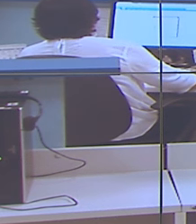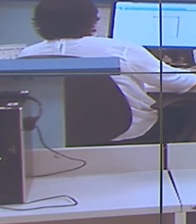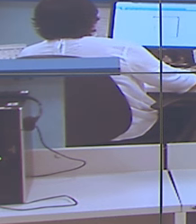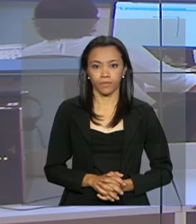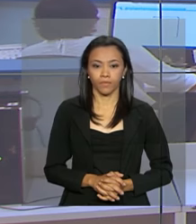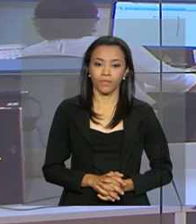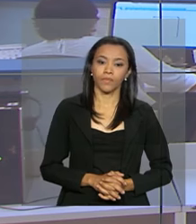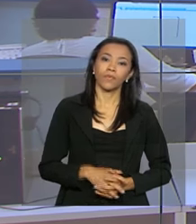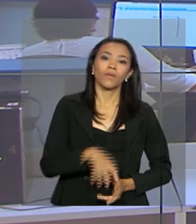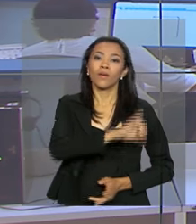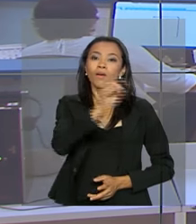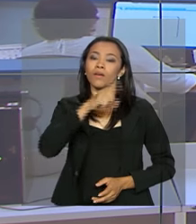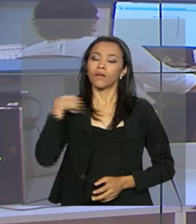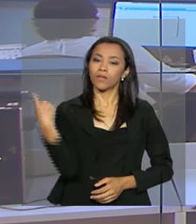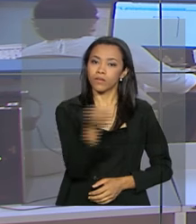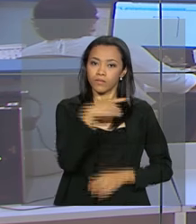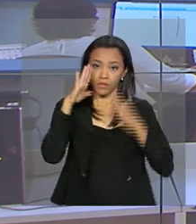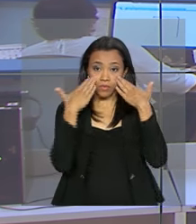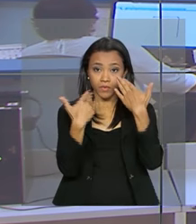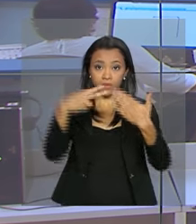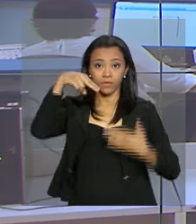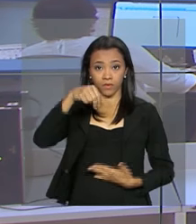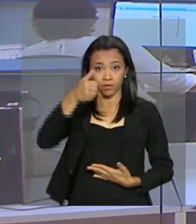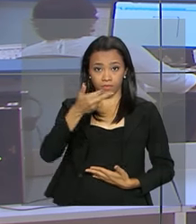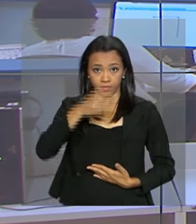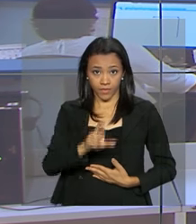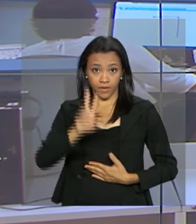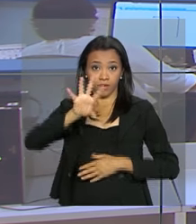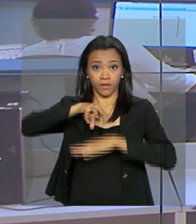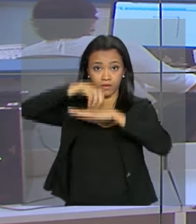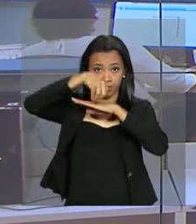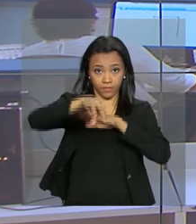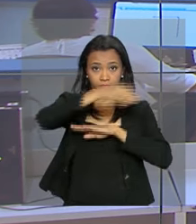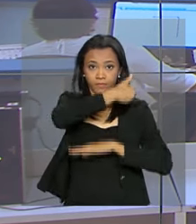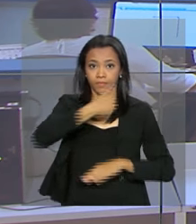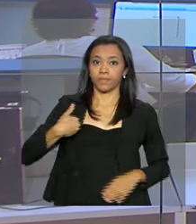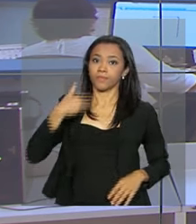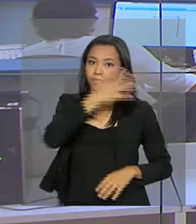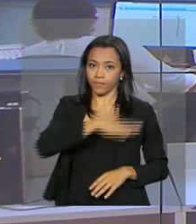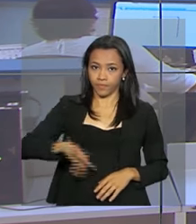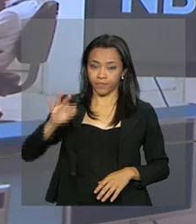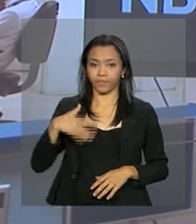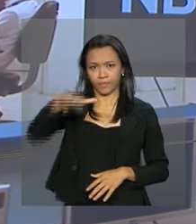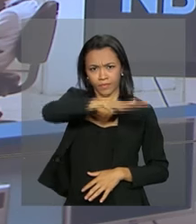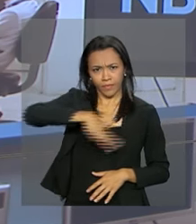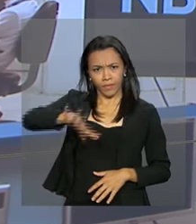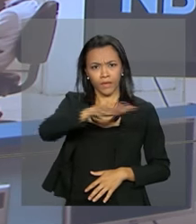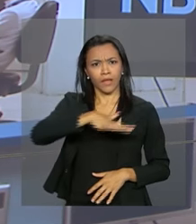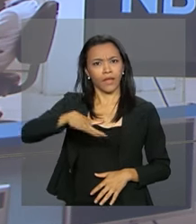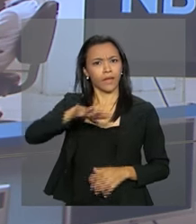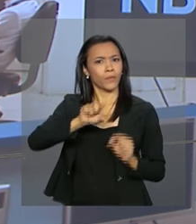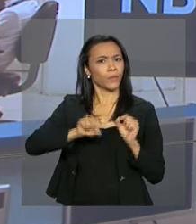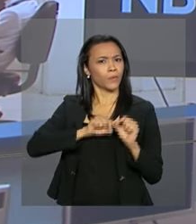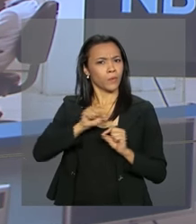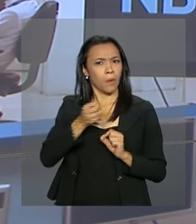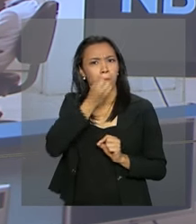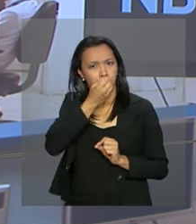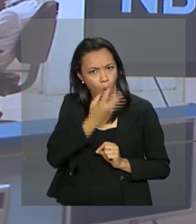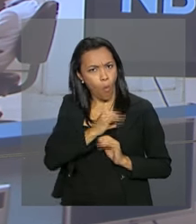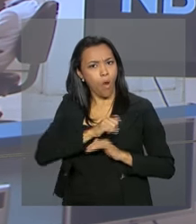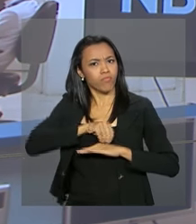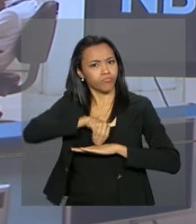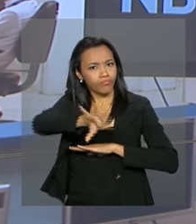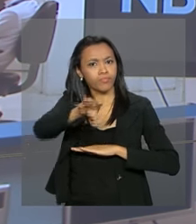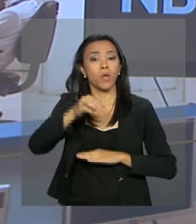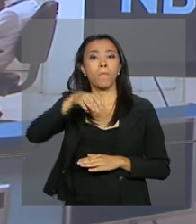lá estamos de volta com o repórter e nbr e as notícias do governo federal começar o boletim com notícia boa o